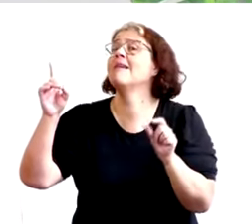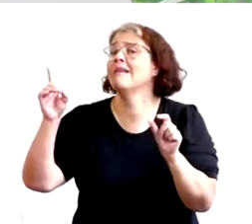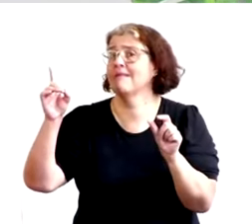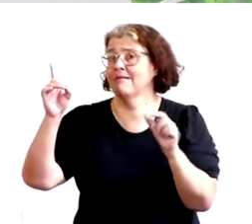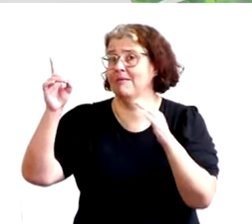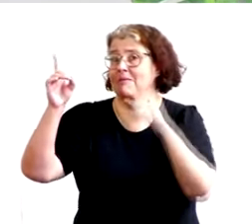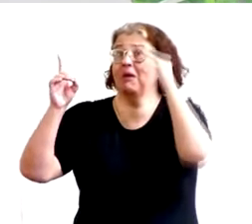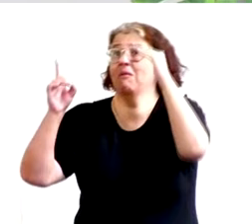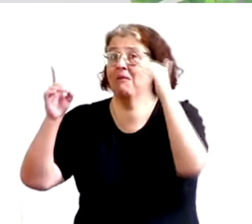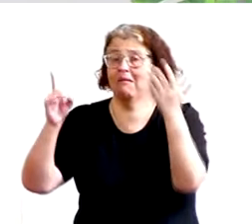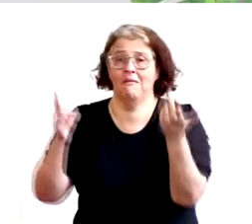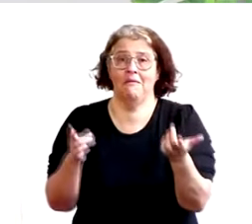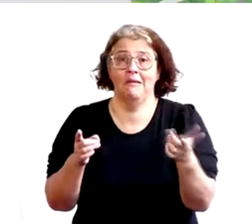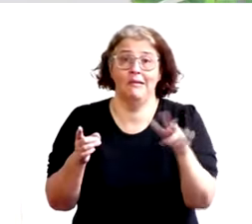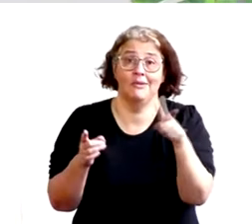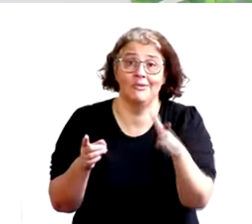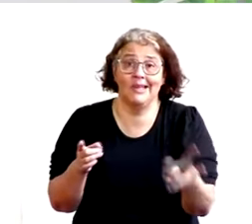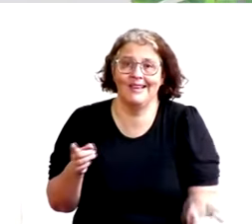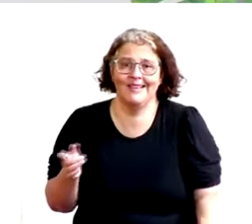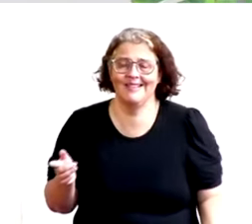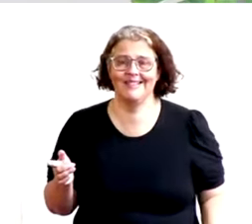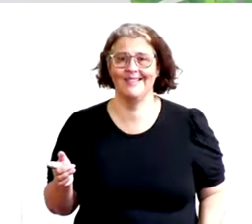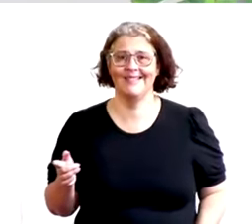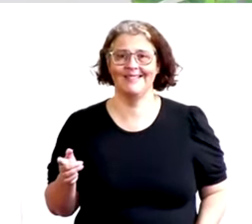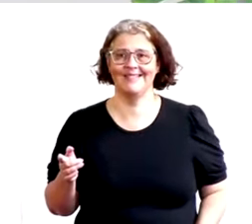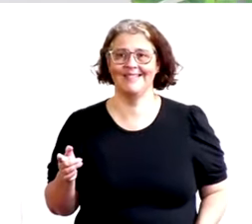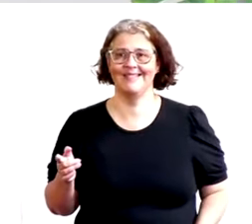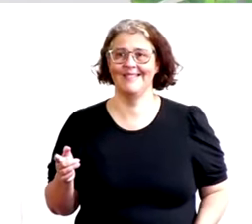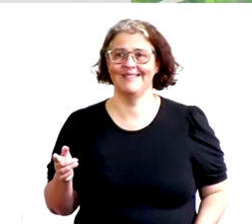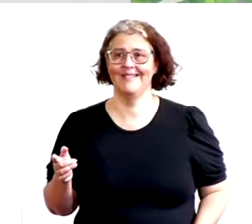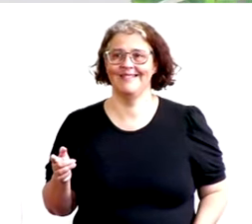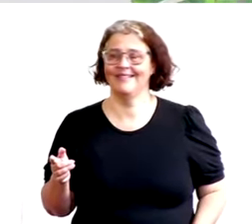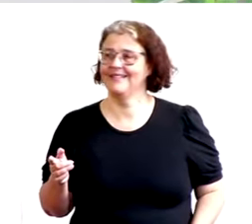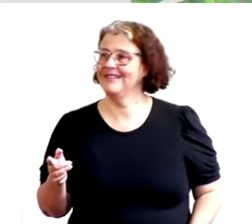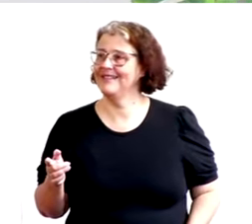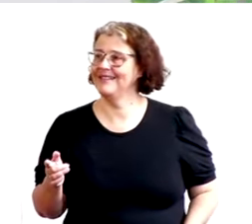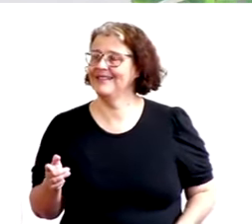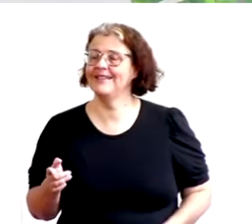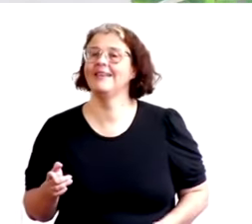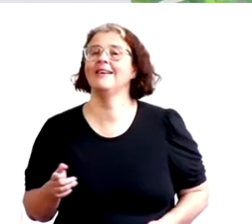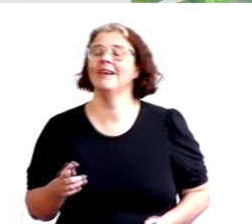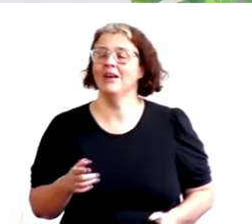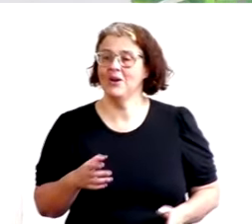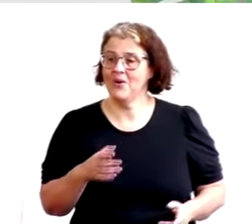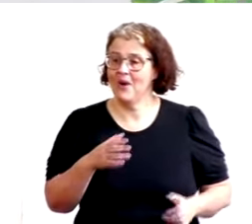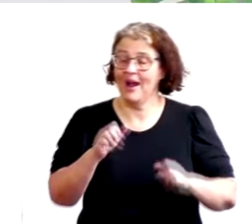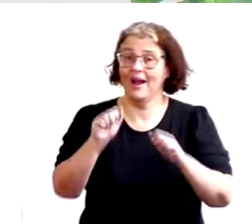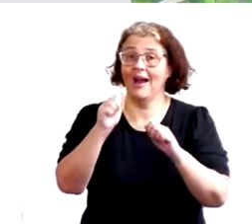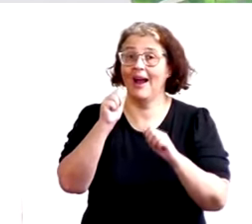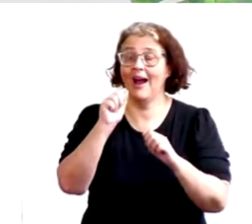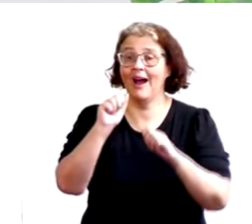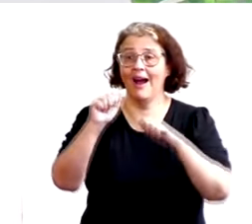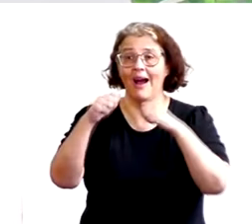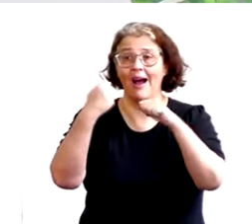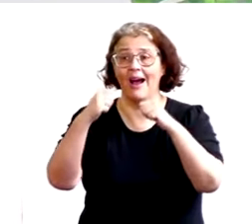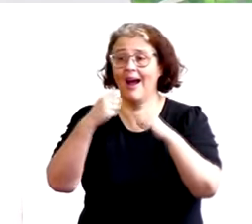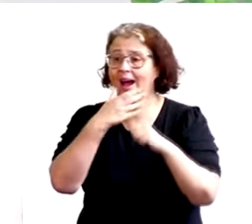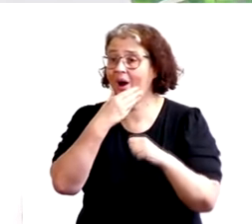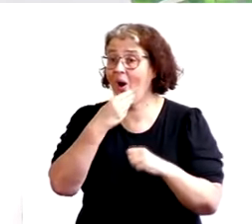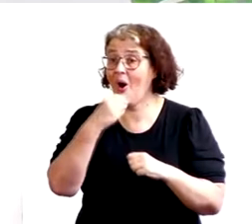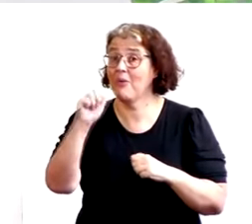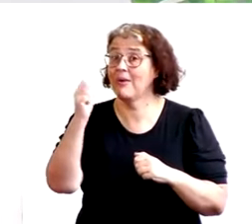o que esse homem está fazendo Ele simplesmente está trazendo e alimentando a sua alma com quem Deus